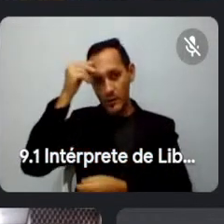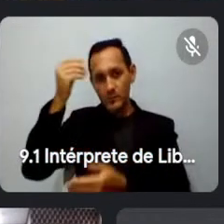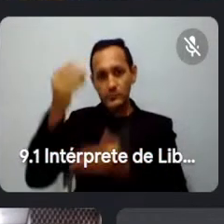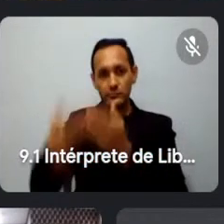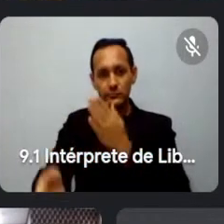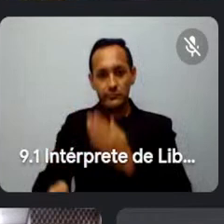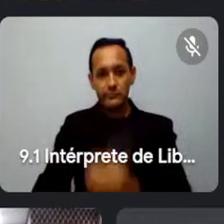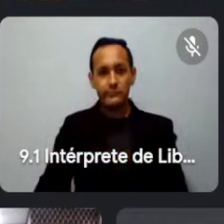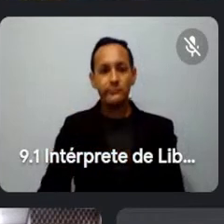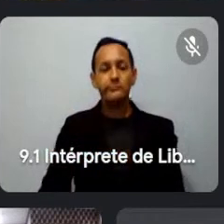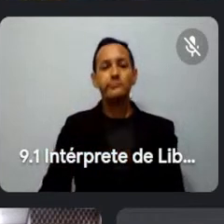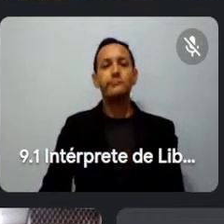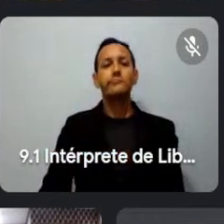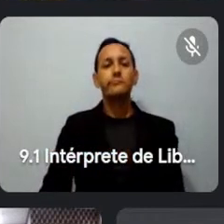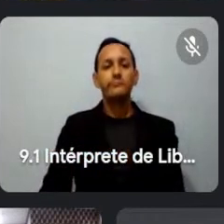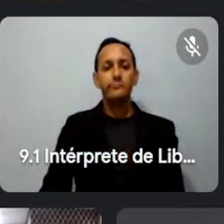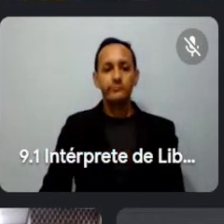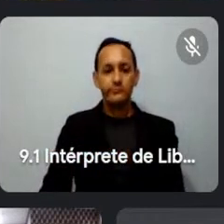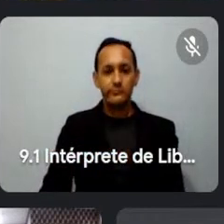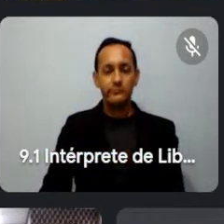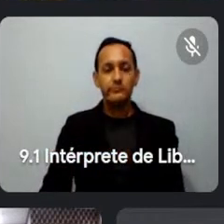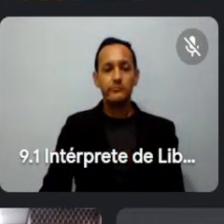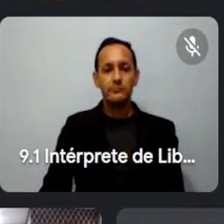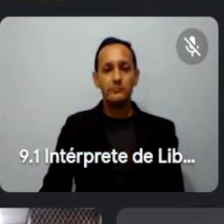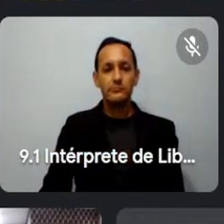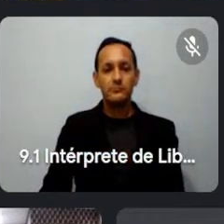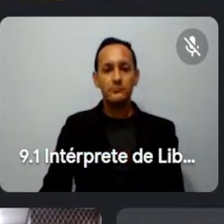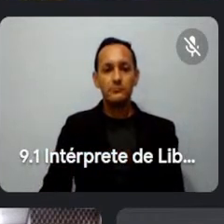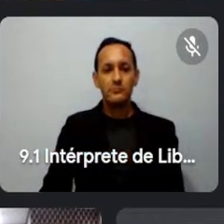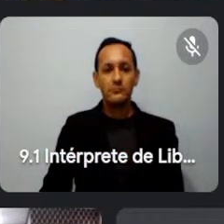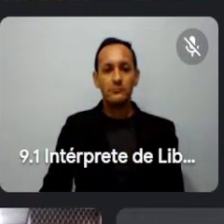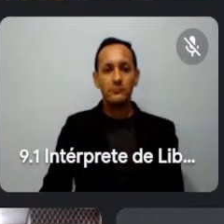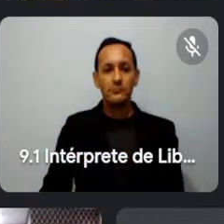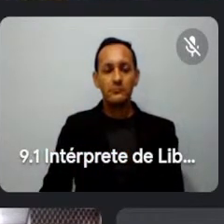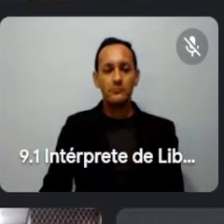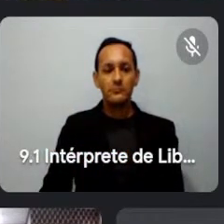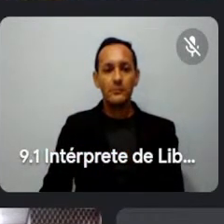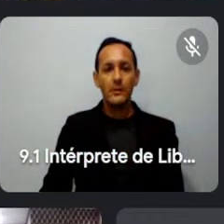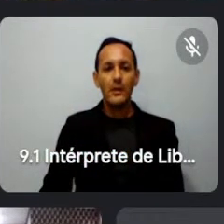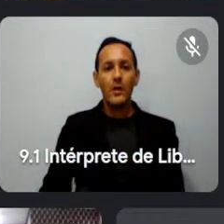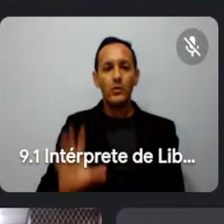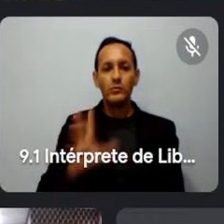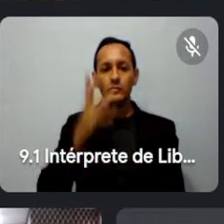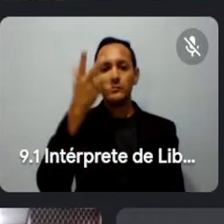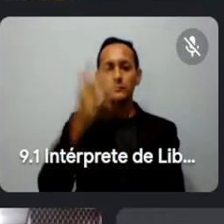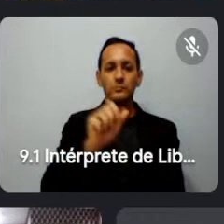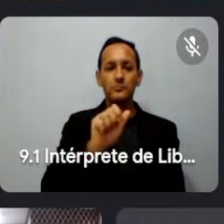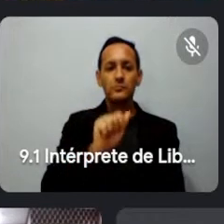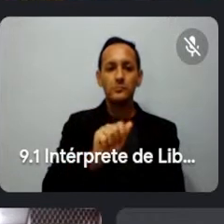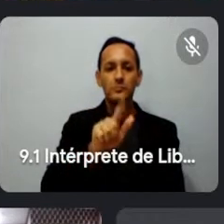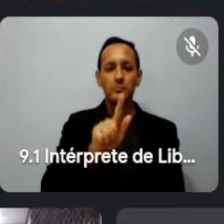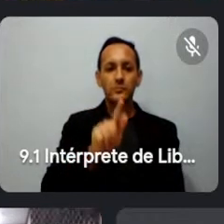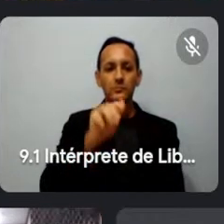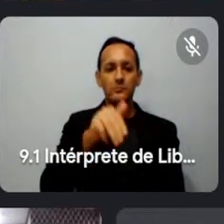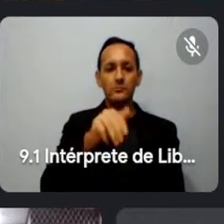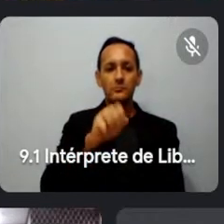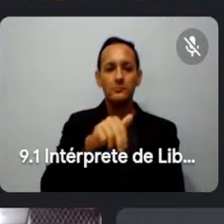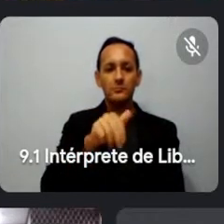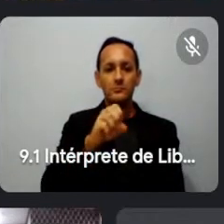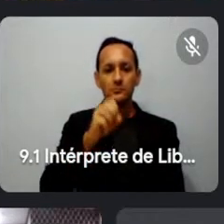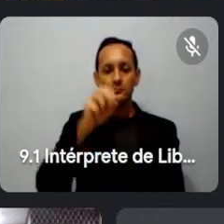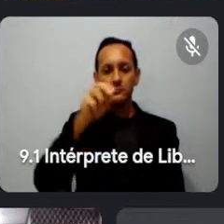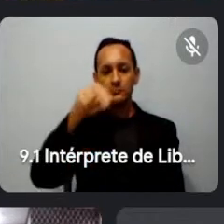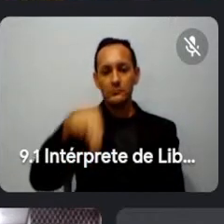é o caso aqui diante da situação do Senhor Agamenon que não é testemunha presencial Eu